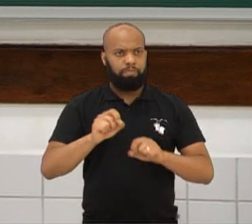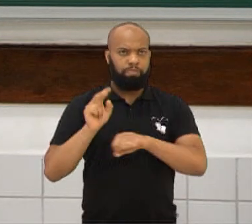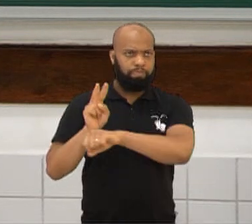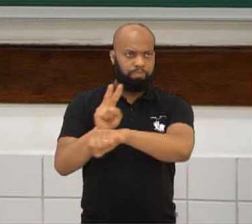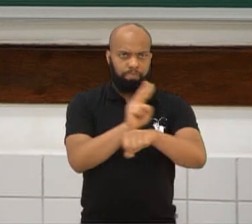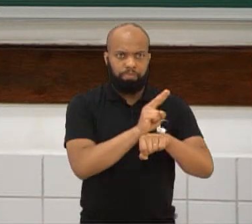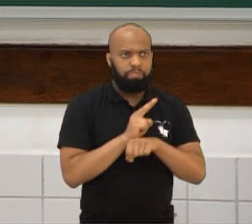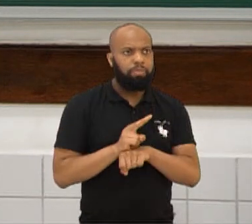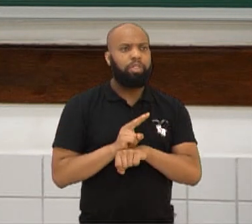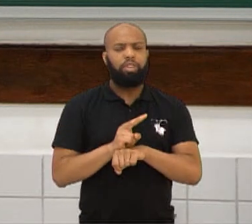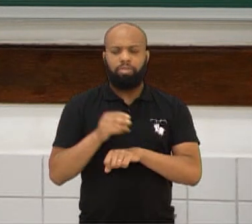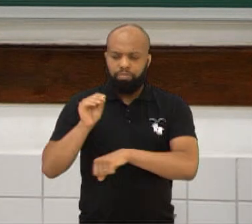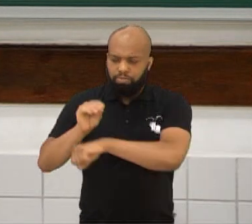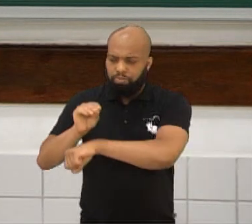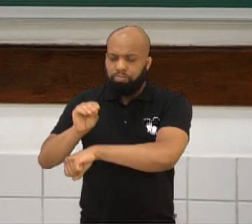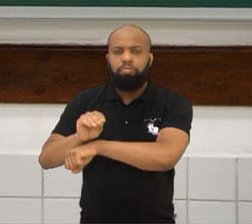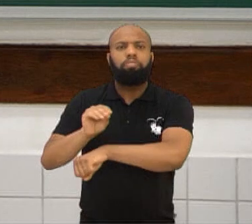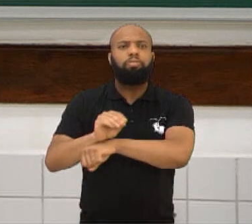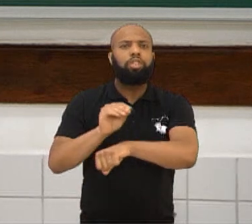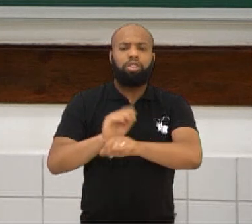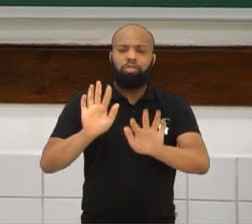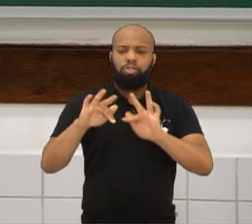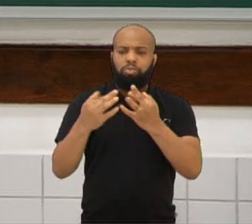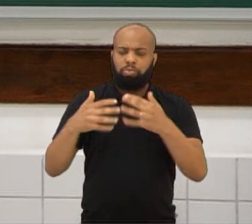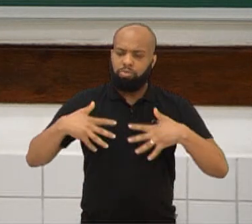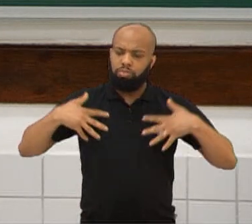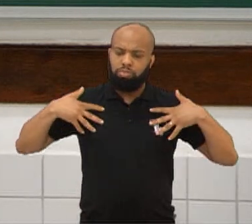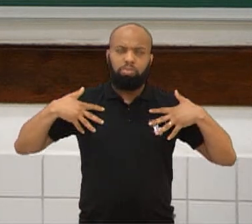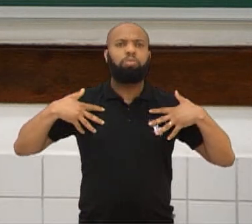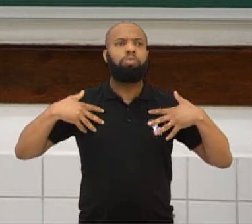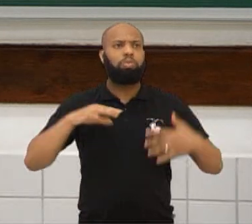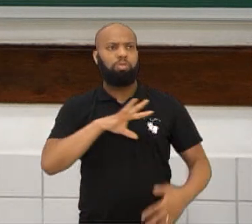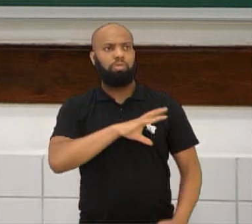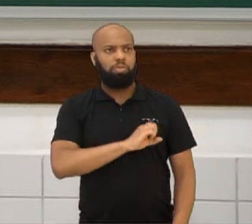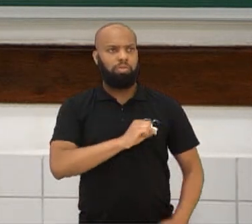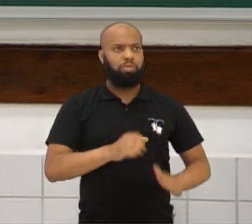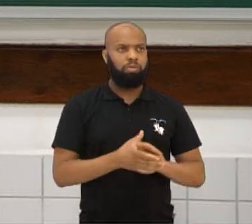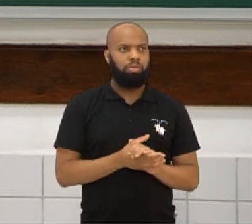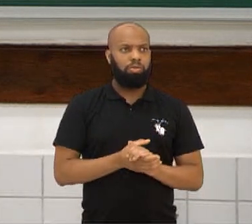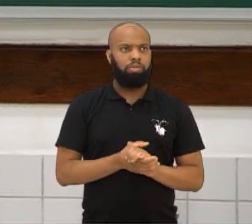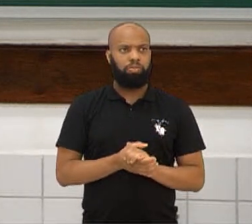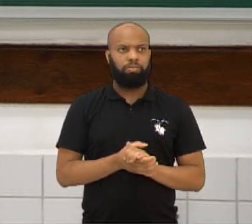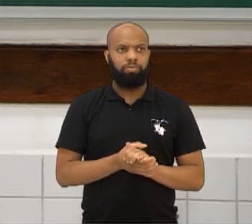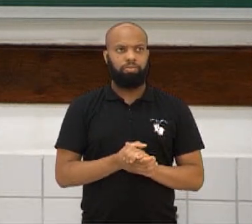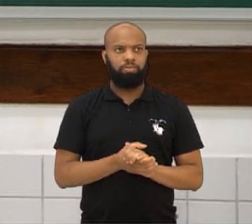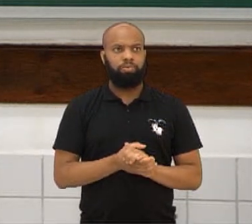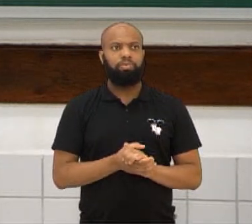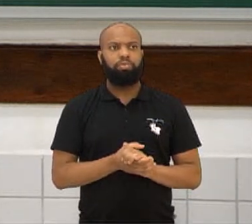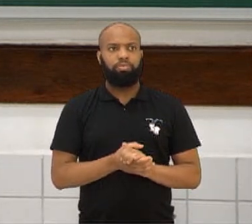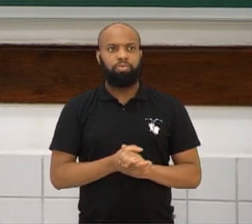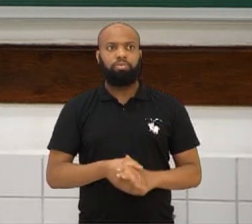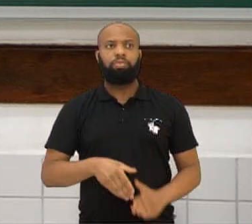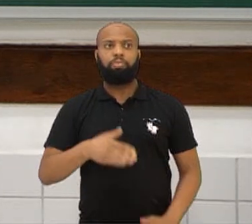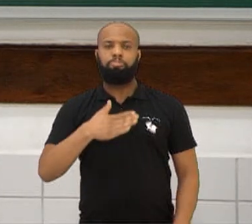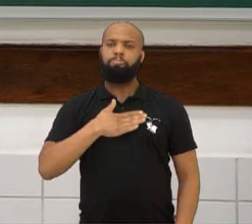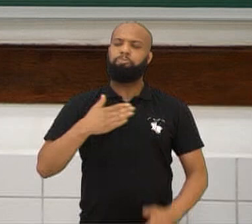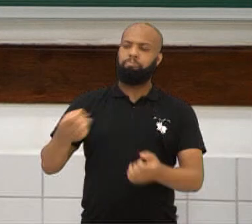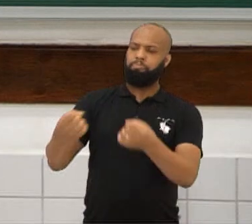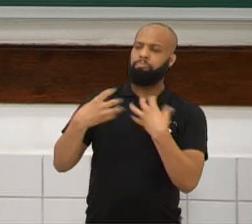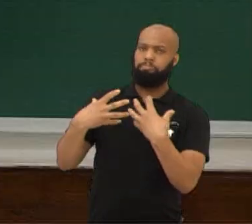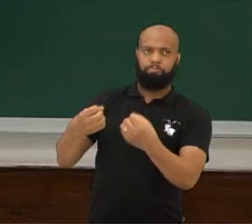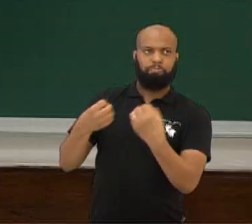minha família com orgulho e amor. E a super professora é que me ensinou. Todas essas palavras que